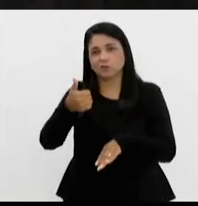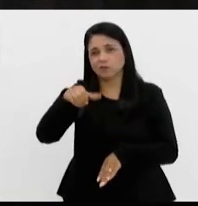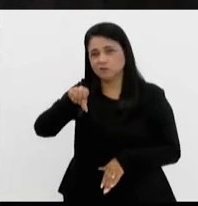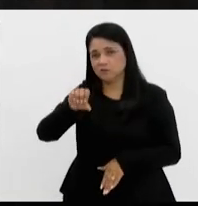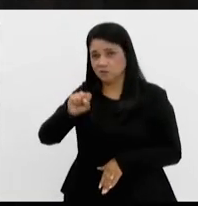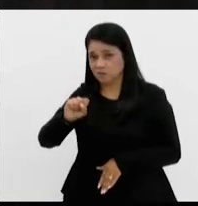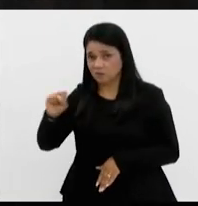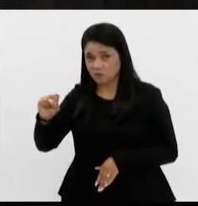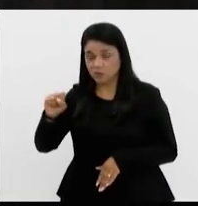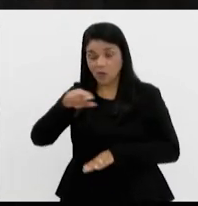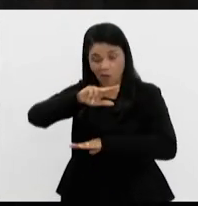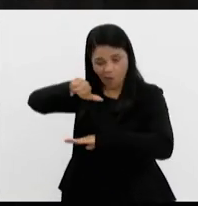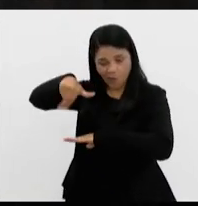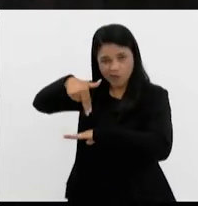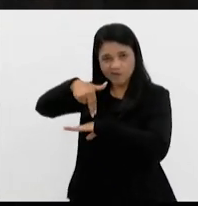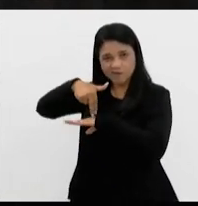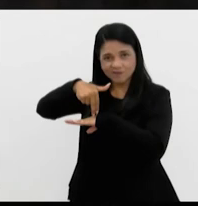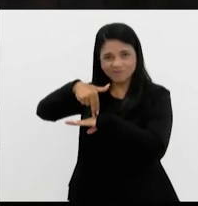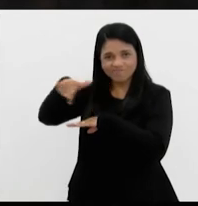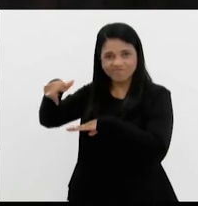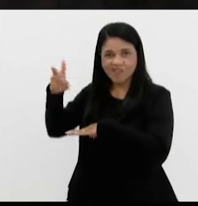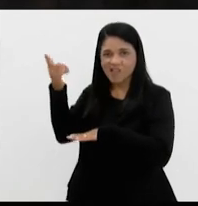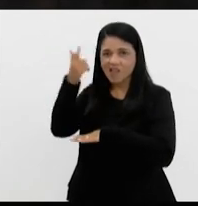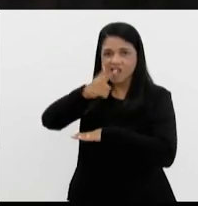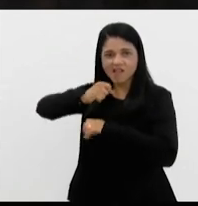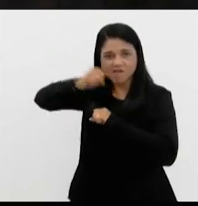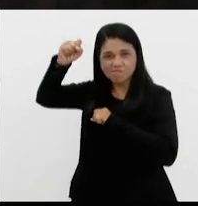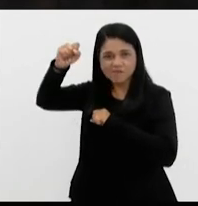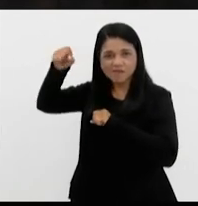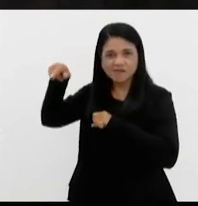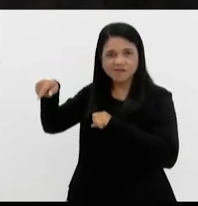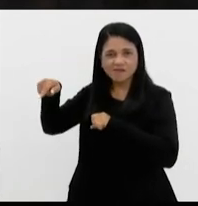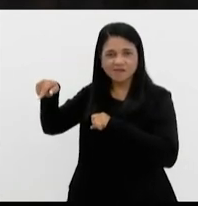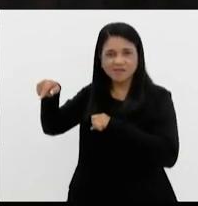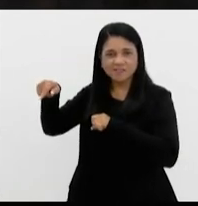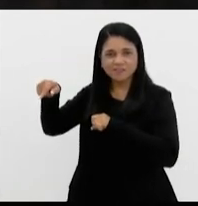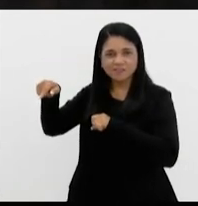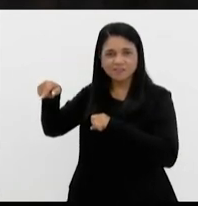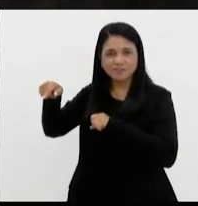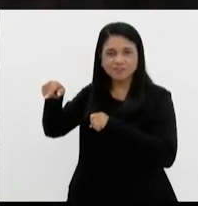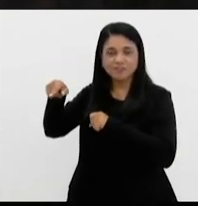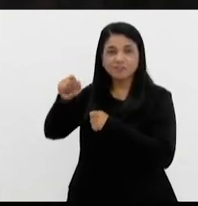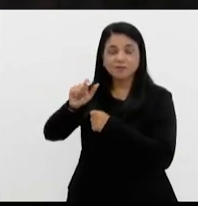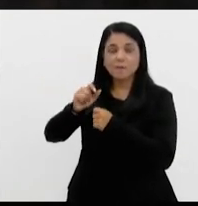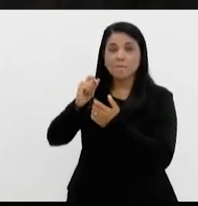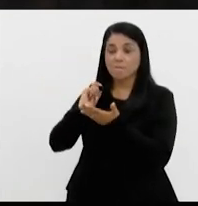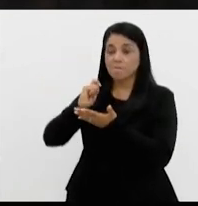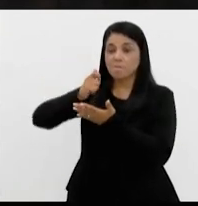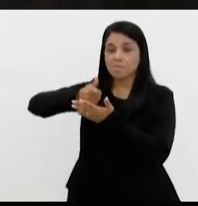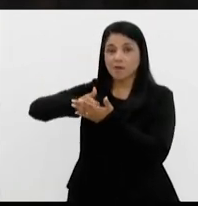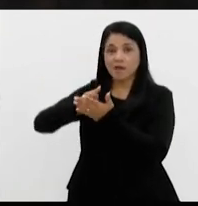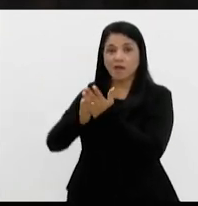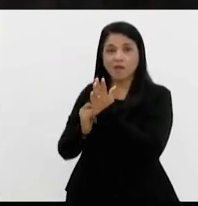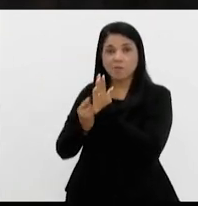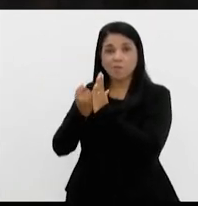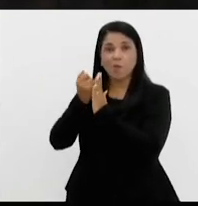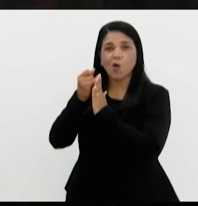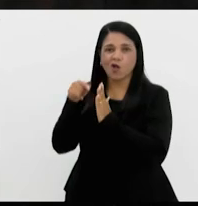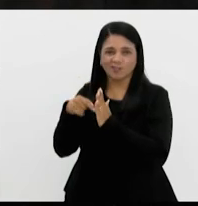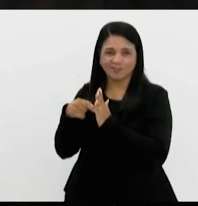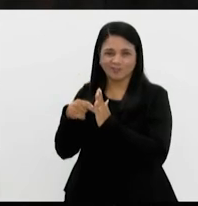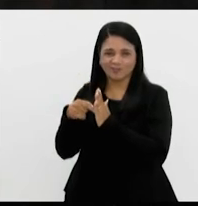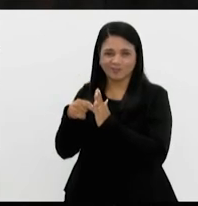a União é campeã de criar contribuições, deixando os